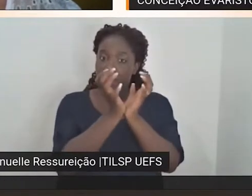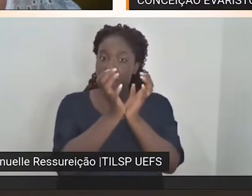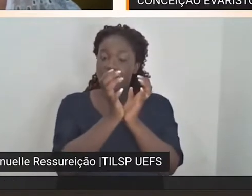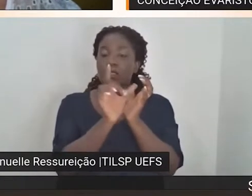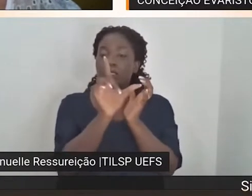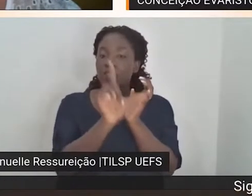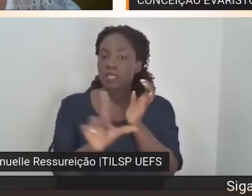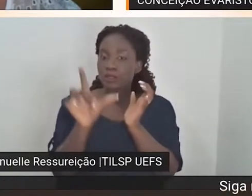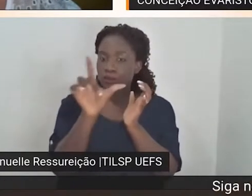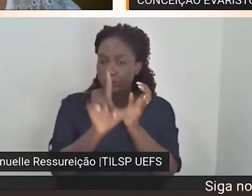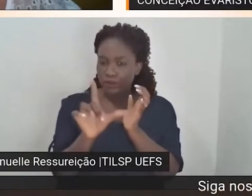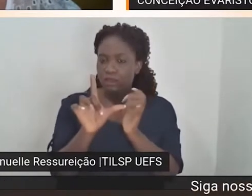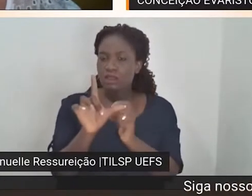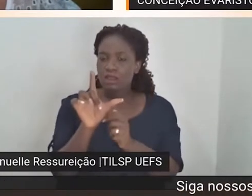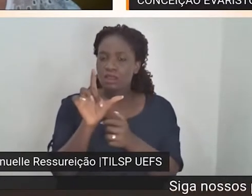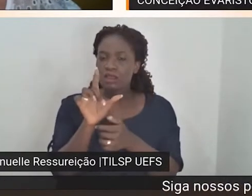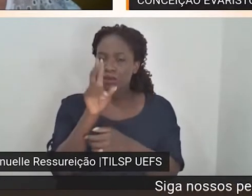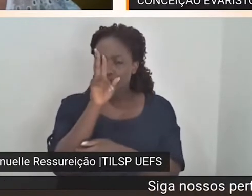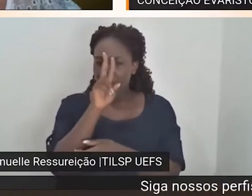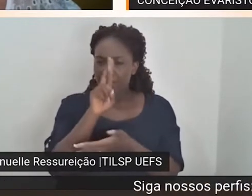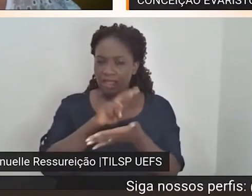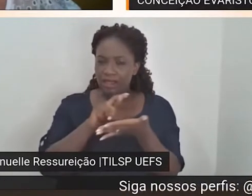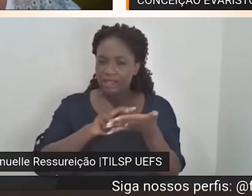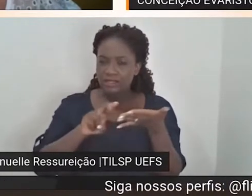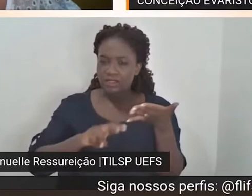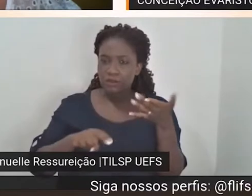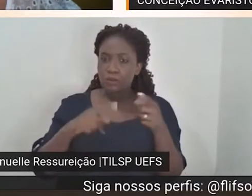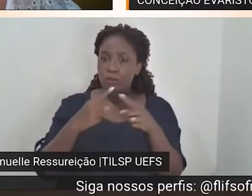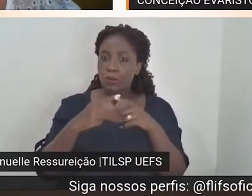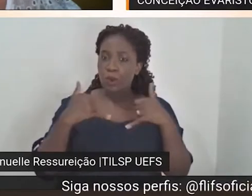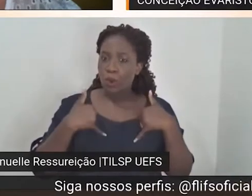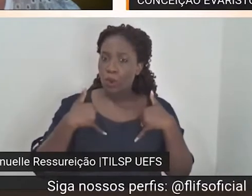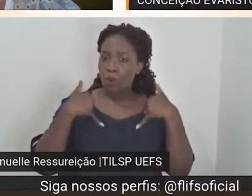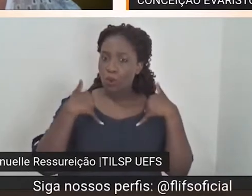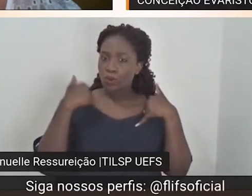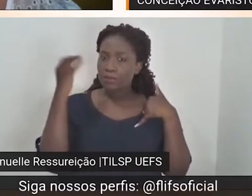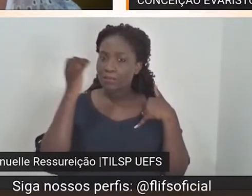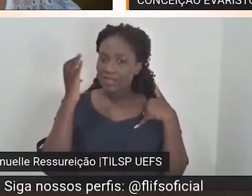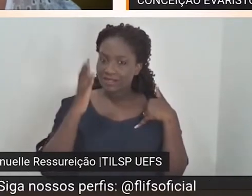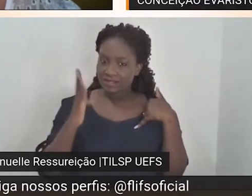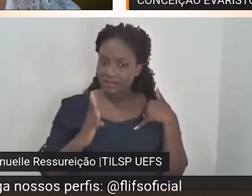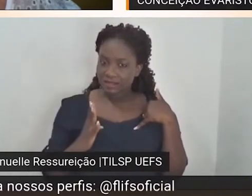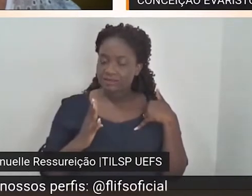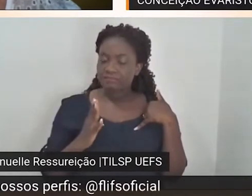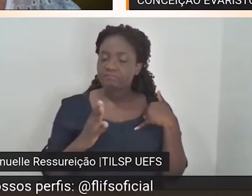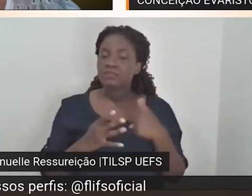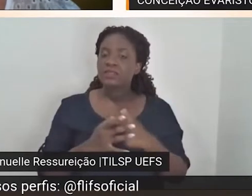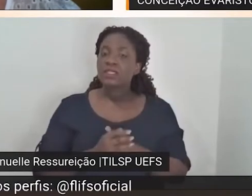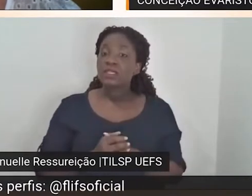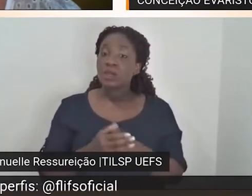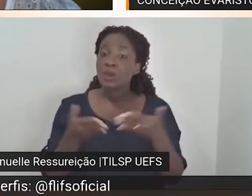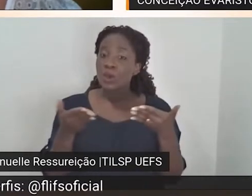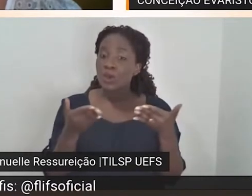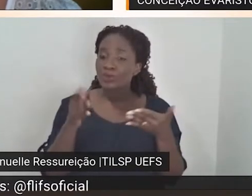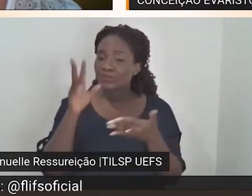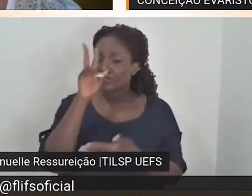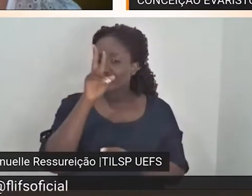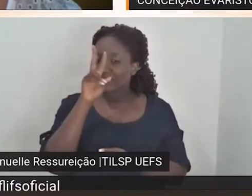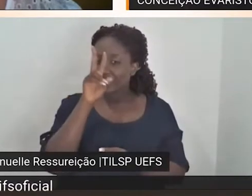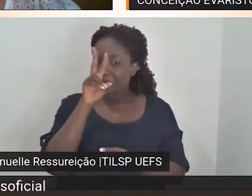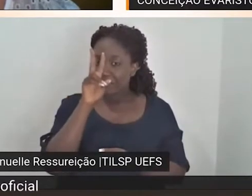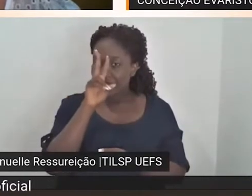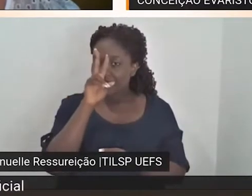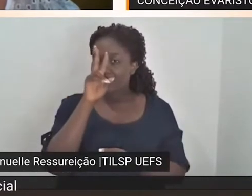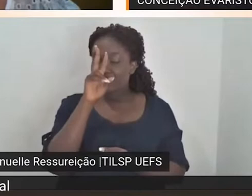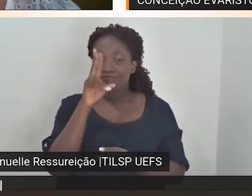me lembro que a redação foi Porque me orgulho de ser brasileira. E hoje, lembrando essa redação, eu não tenho